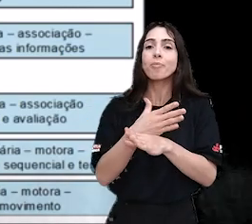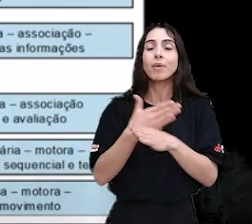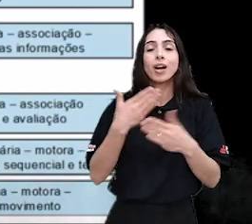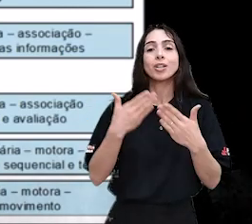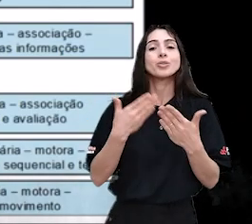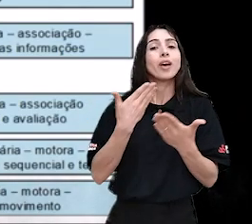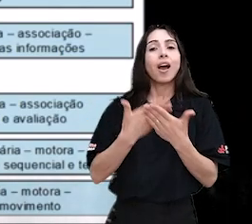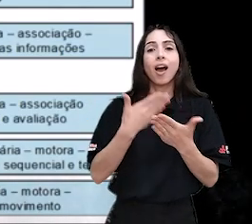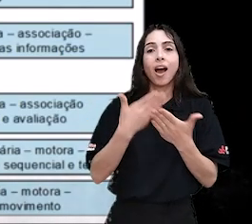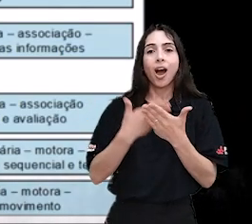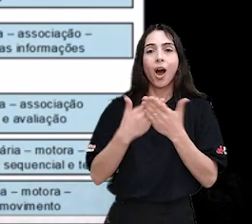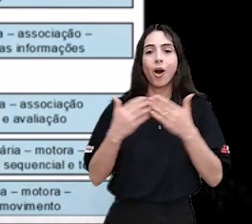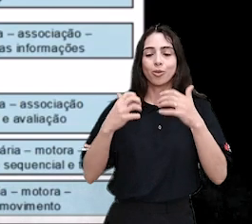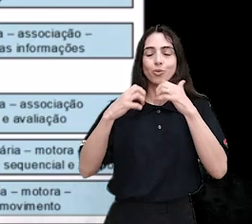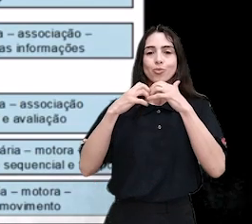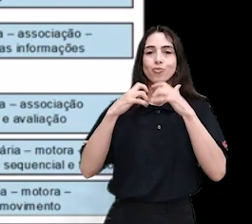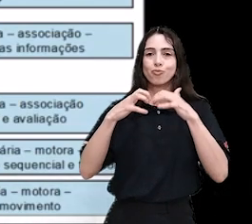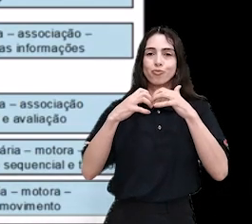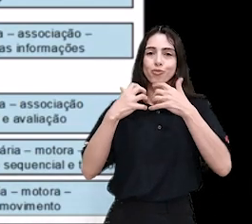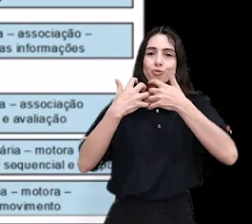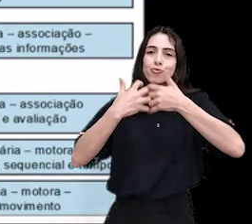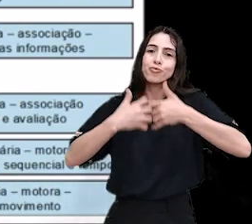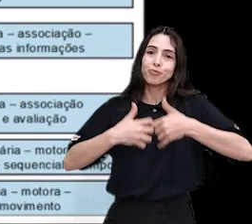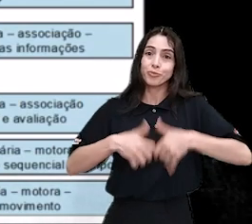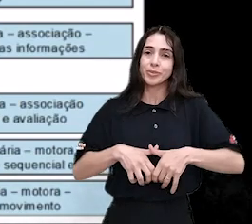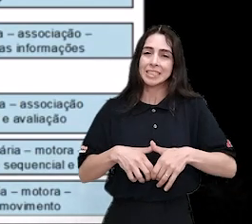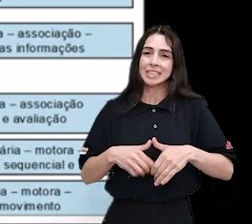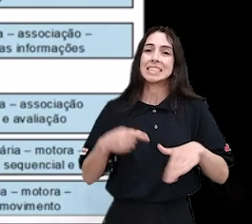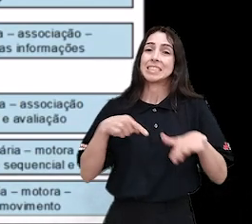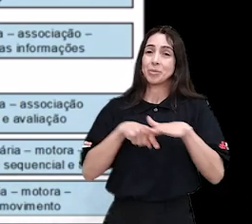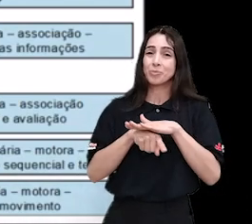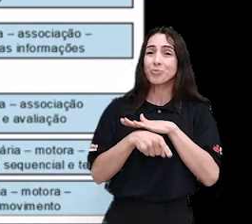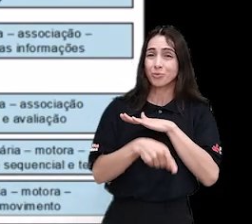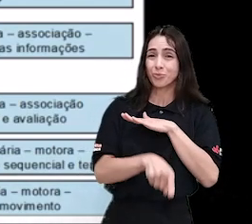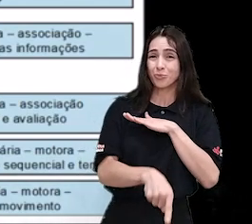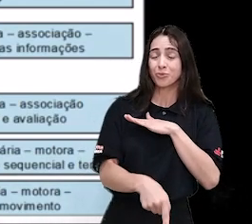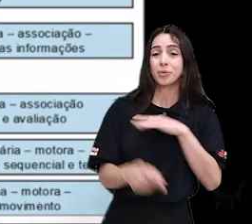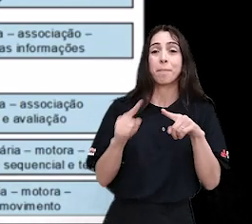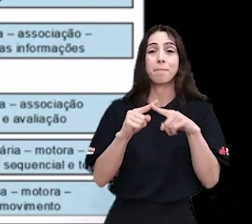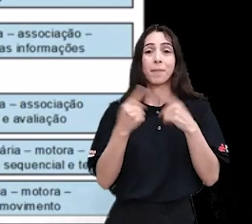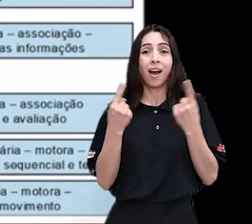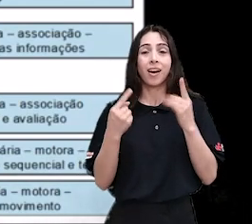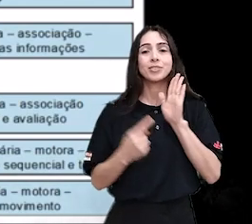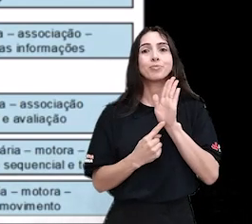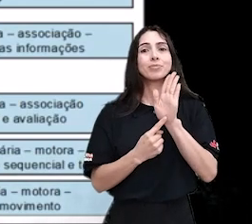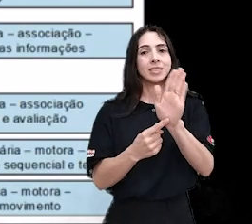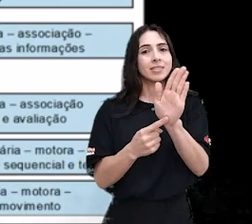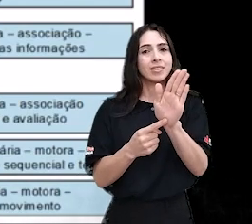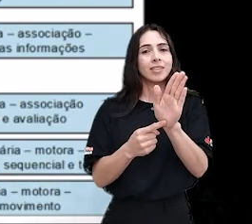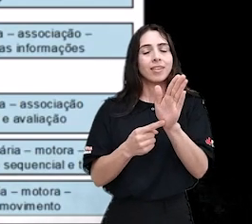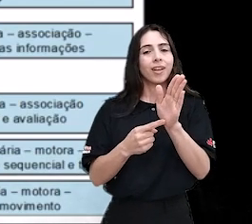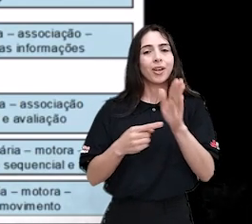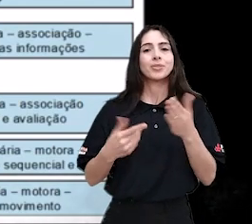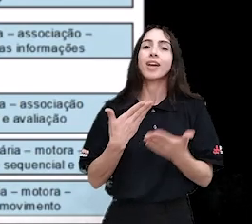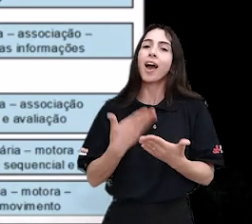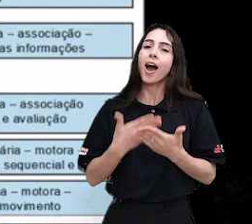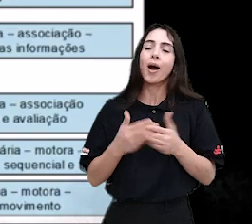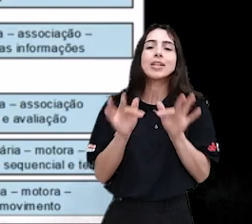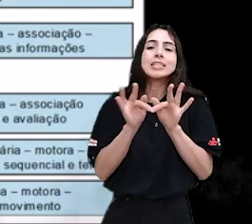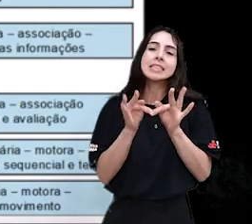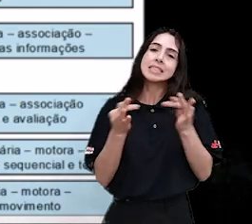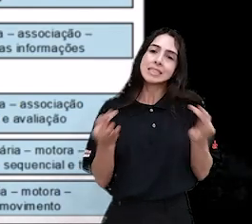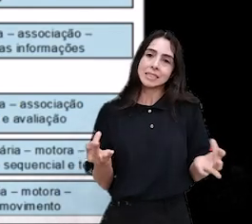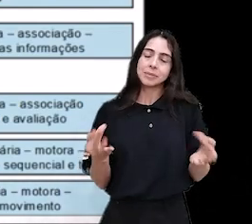sistemas funcionais. Assunto bem complexo, mas, como comentei, foi apresentado de uma forma didática e bem simples.